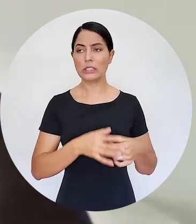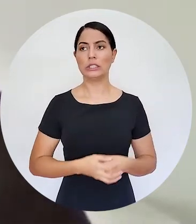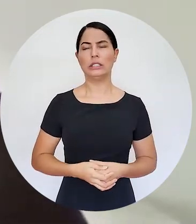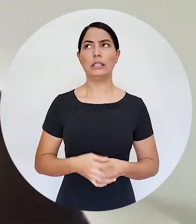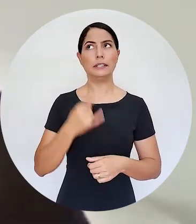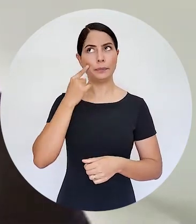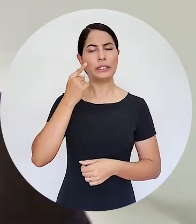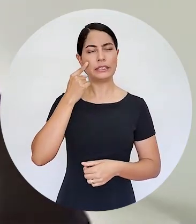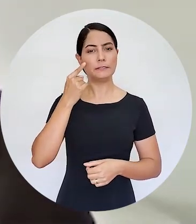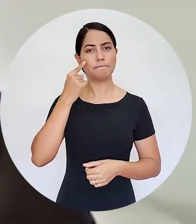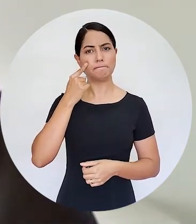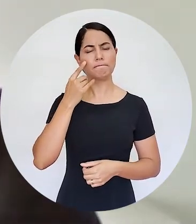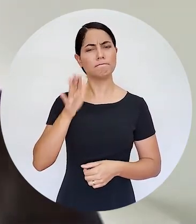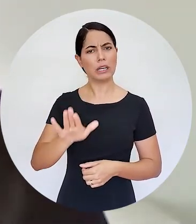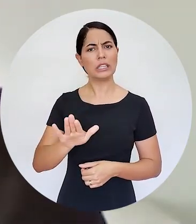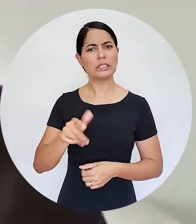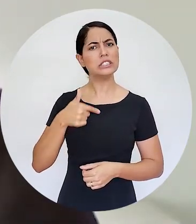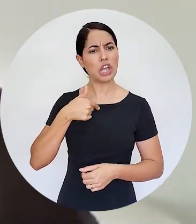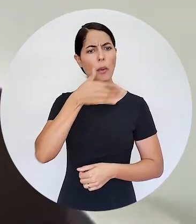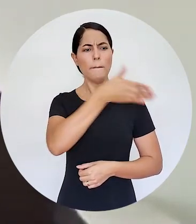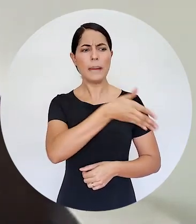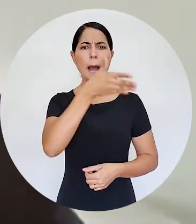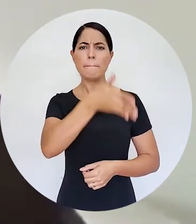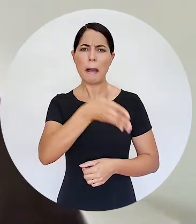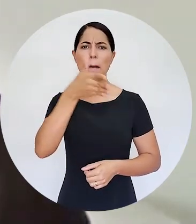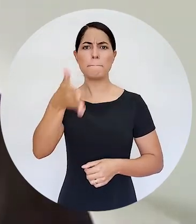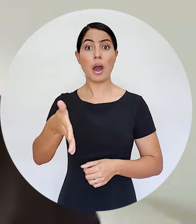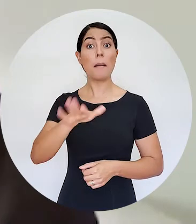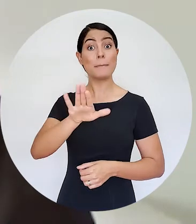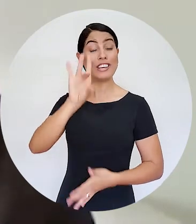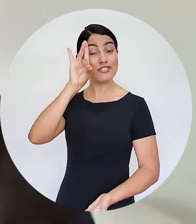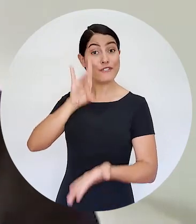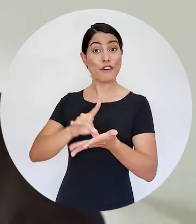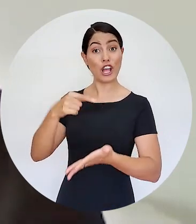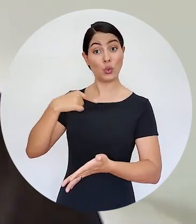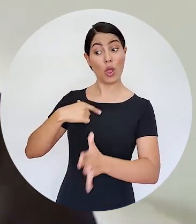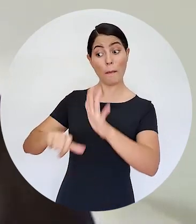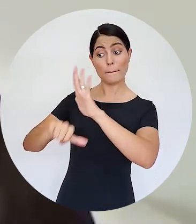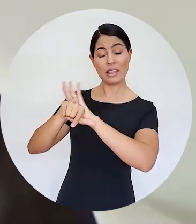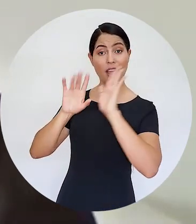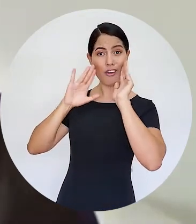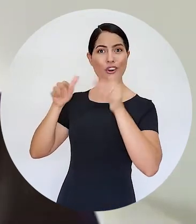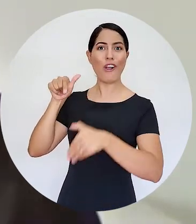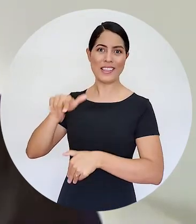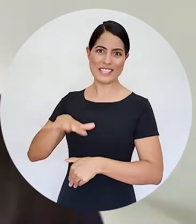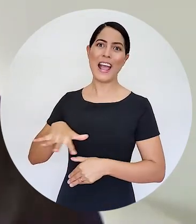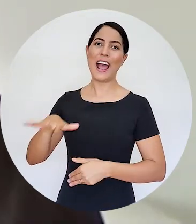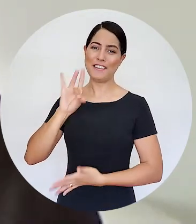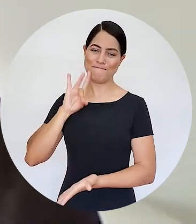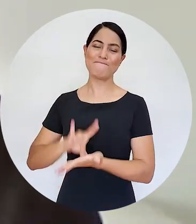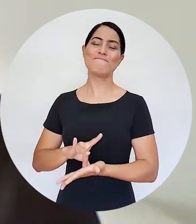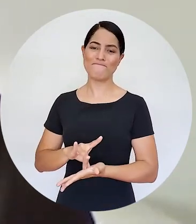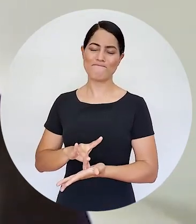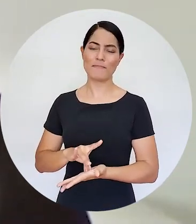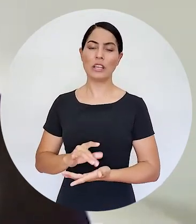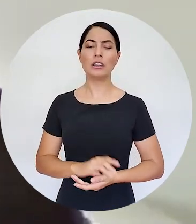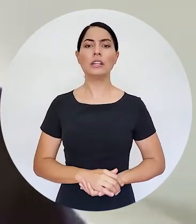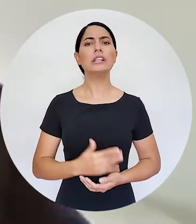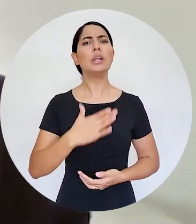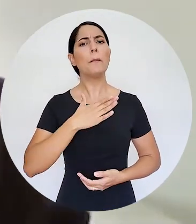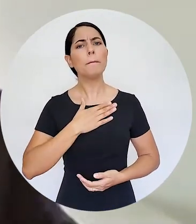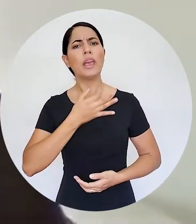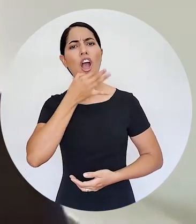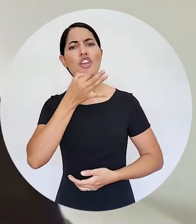e aí eu me identifiquei ali eu ratifiquei aquilo que eu já tinha princípio como certeza mas queria comprovar se de fato era isso